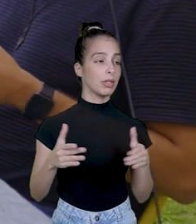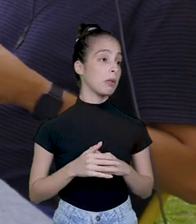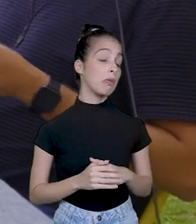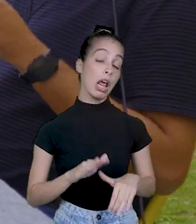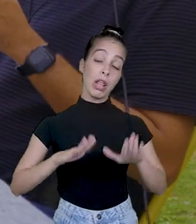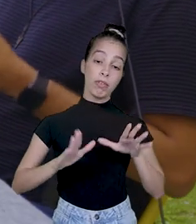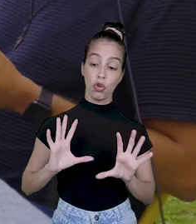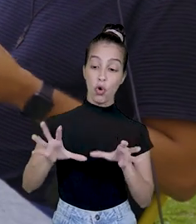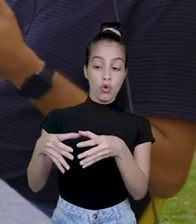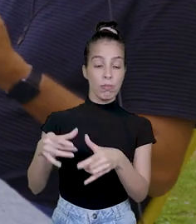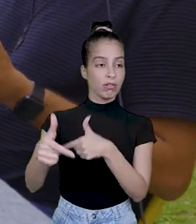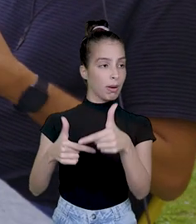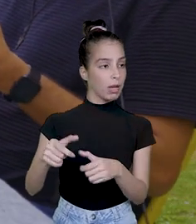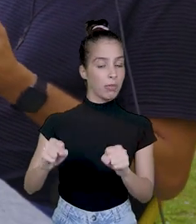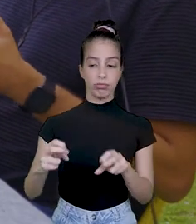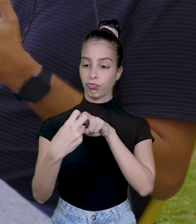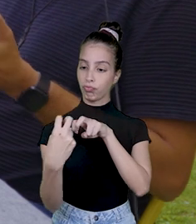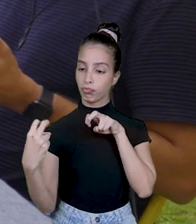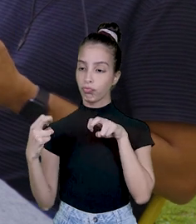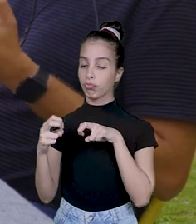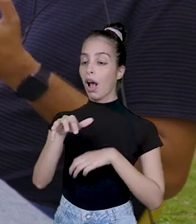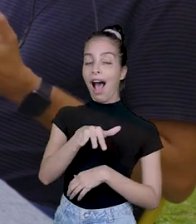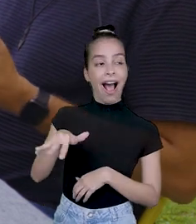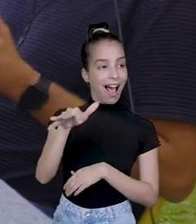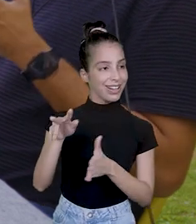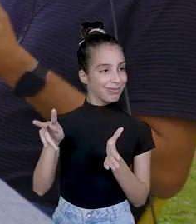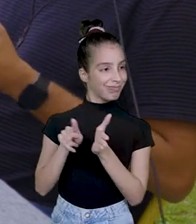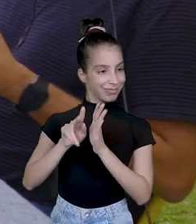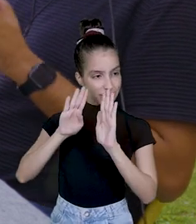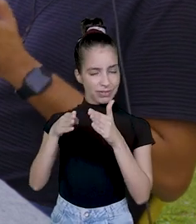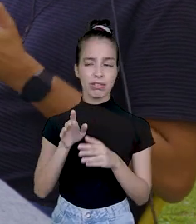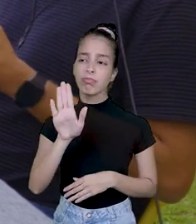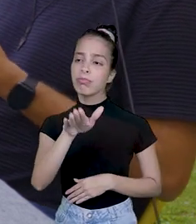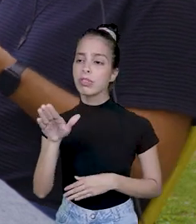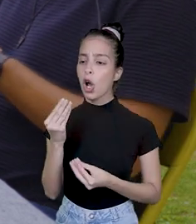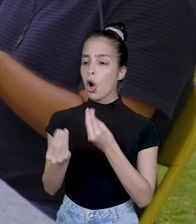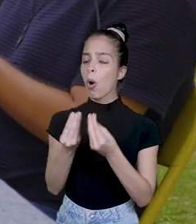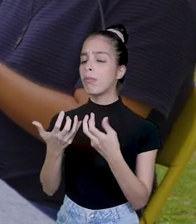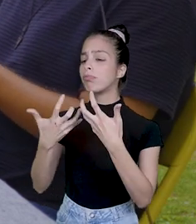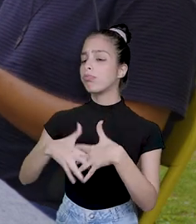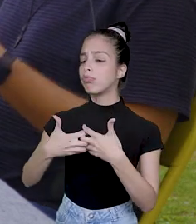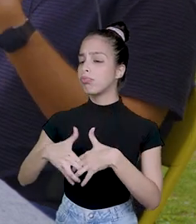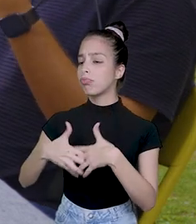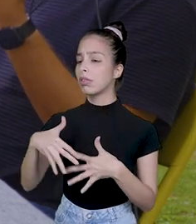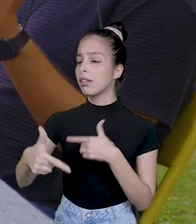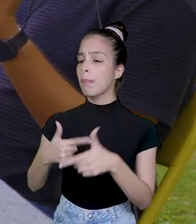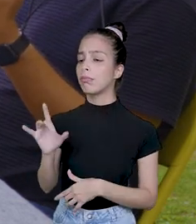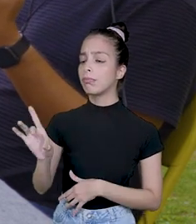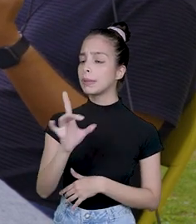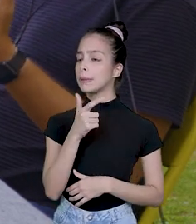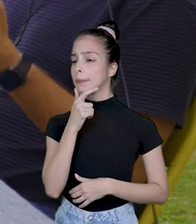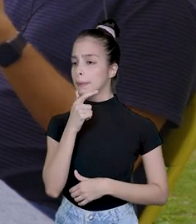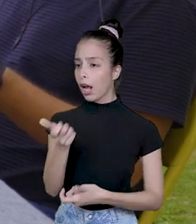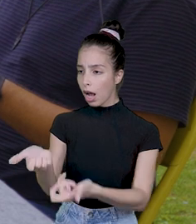né sentar com os colegas de um uma determinada área o setor e de fato verificarmos o fluxo de trabalho deles e como que a